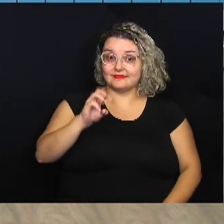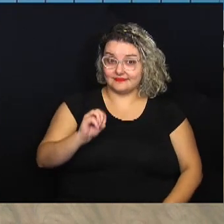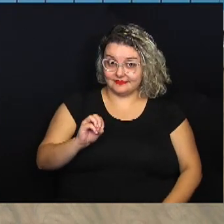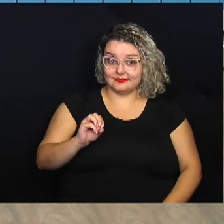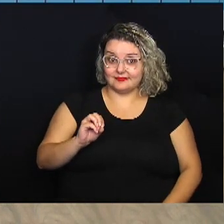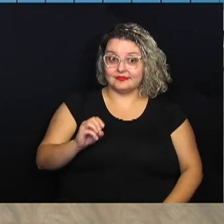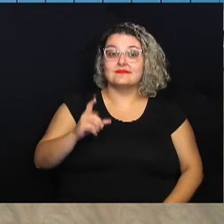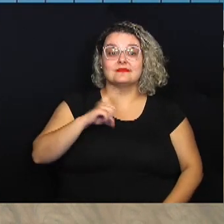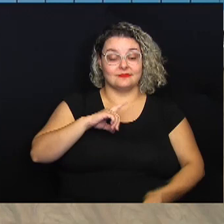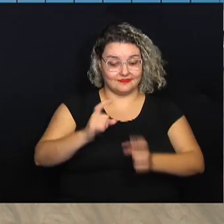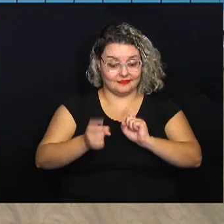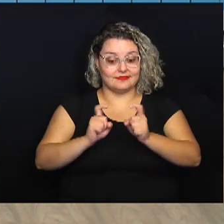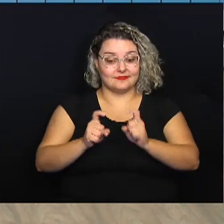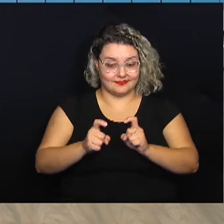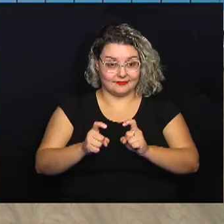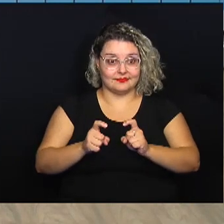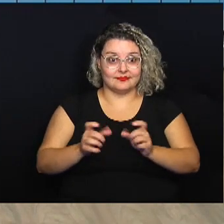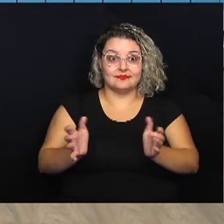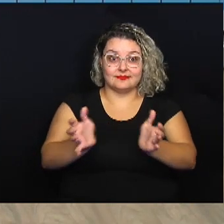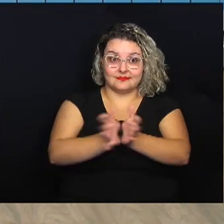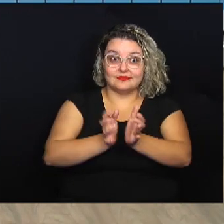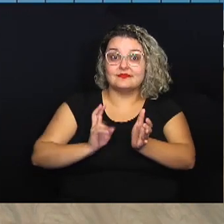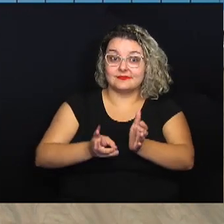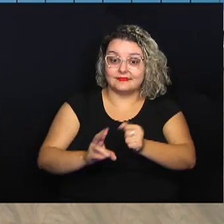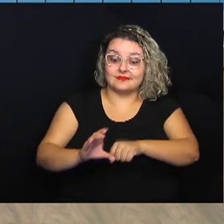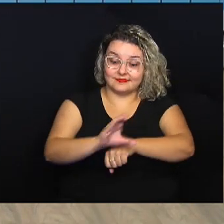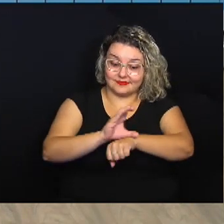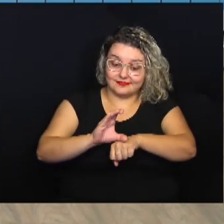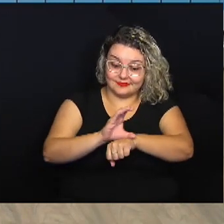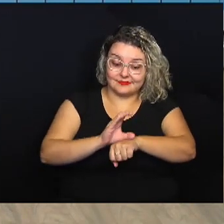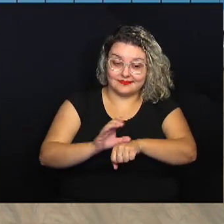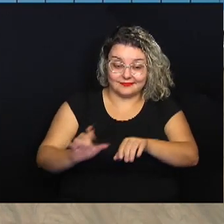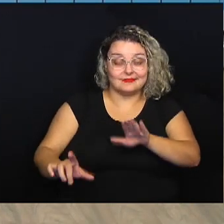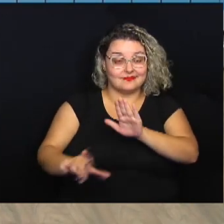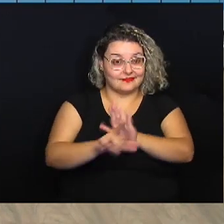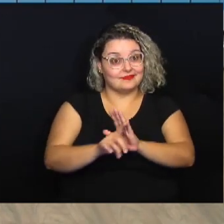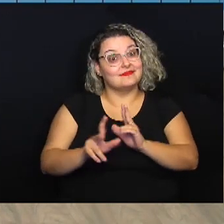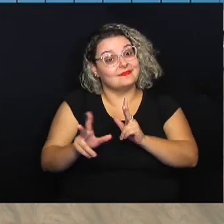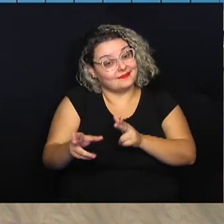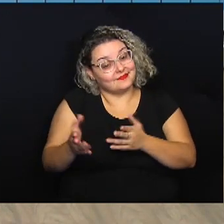tem reunião da Comissão Permanente de Constituição e Legalidade. Como